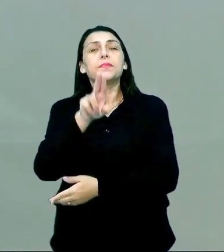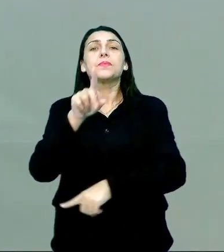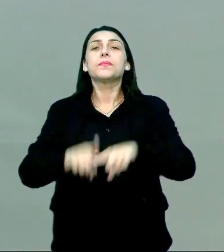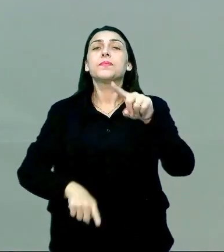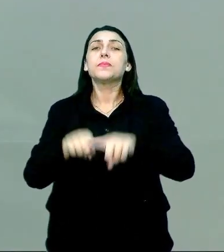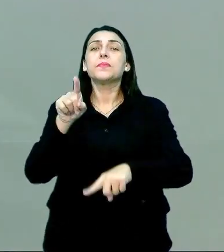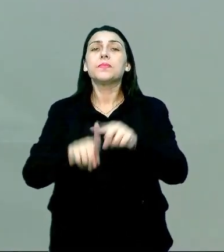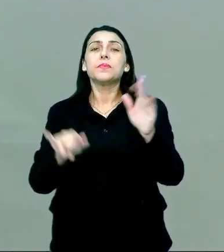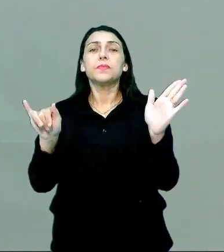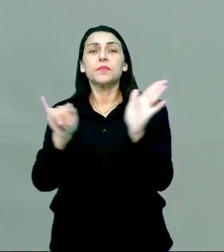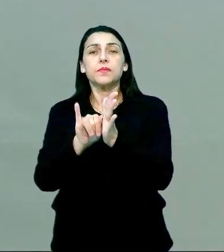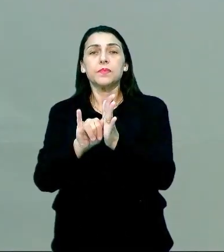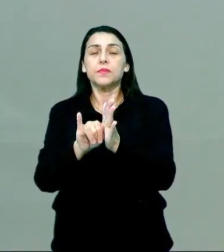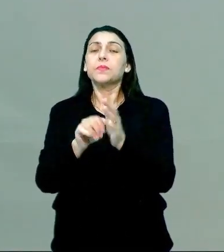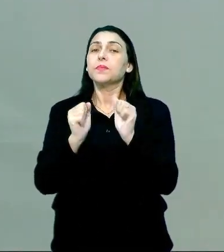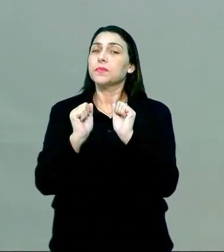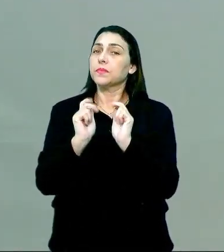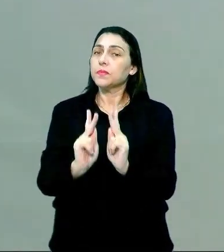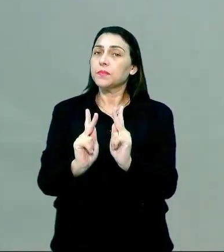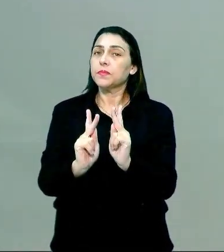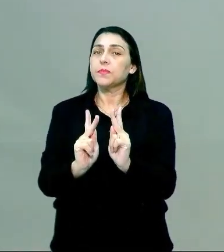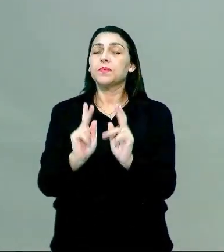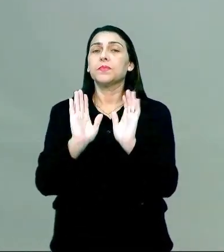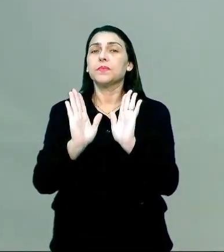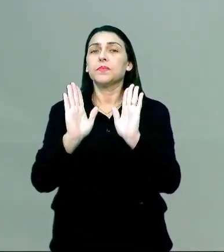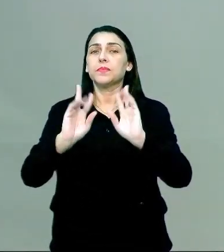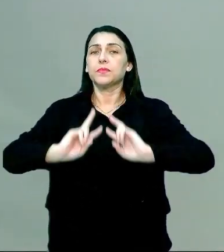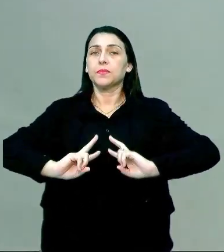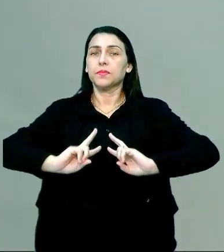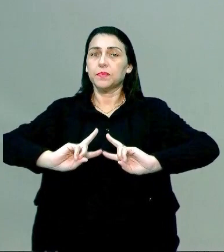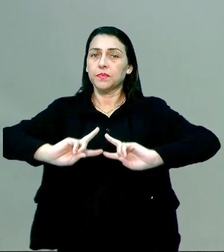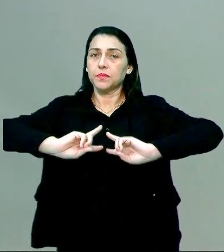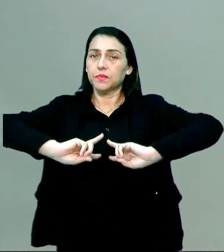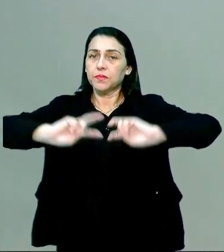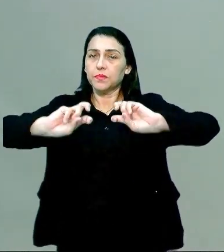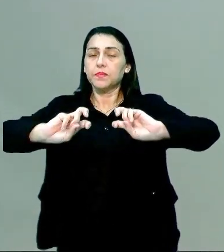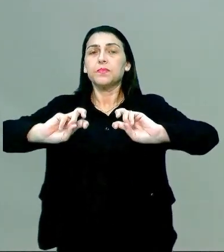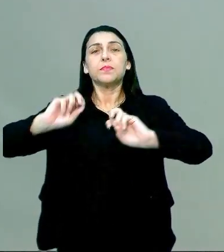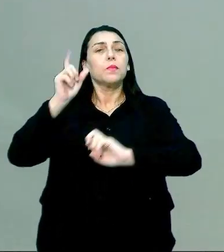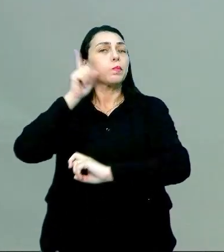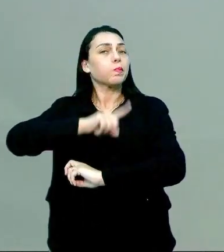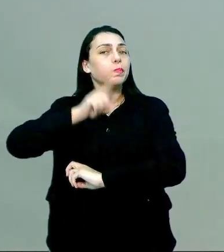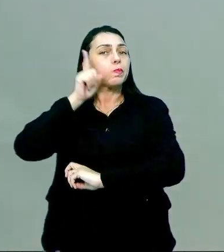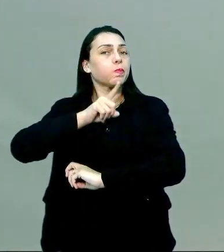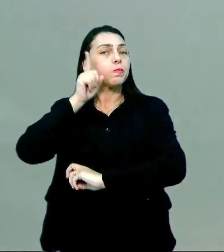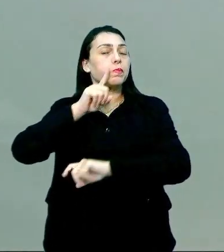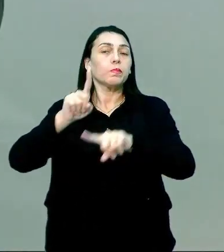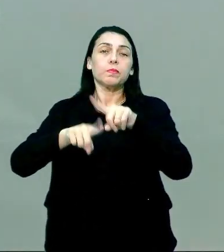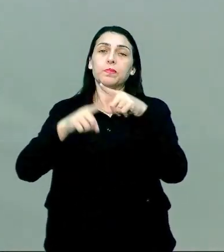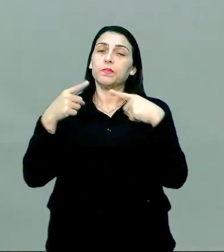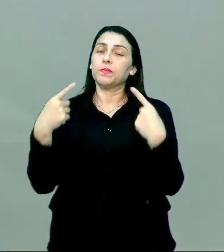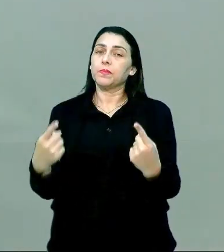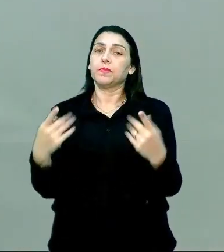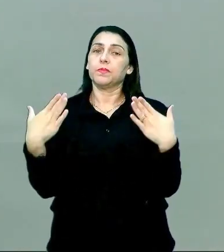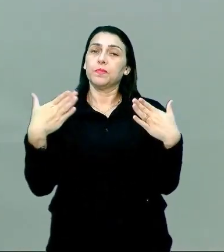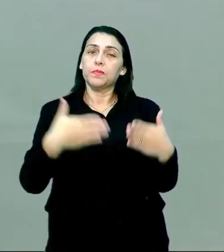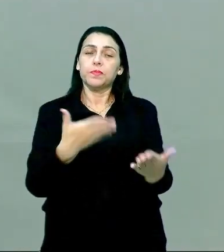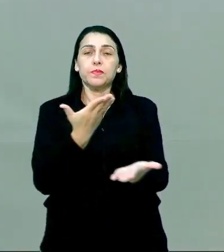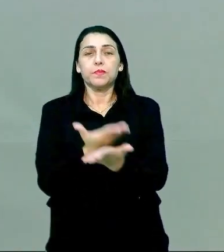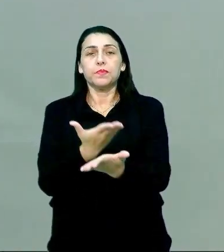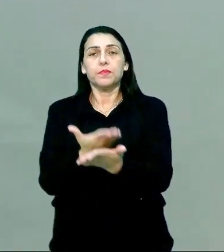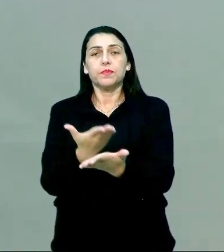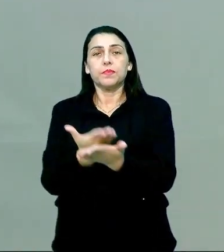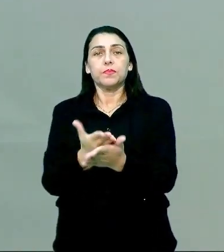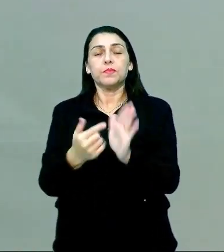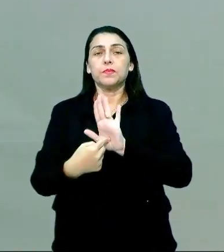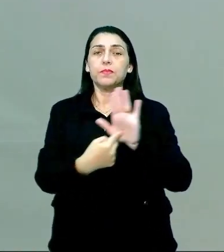de identificação. Tranquilo? Então aqui você já consegue identificar uma cultura americana e tudo mais, porém, aí foca na aula que a gente vai